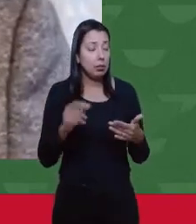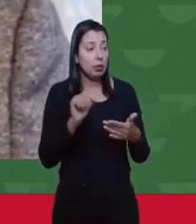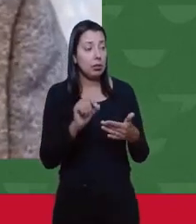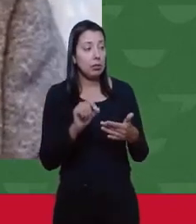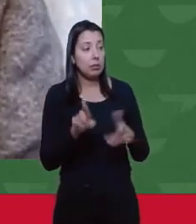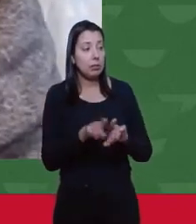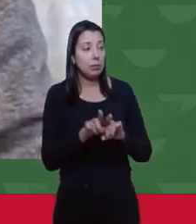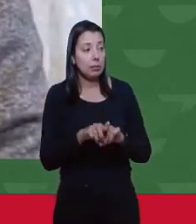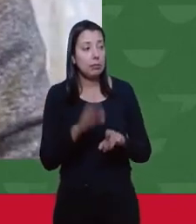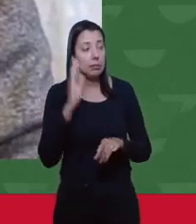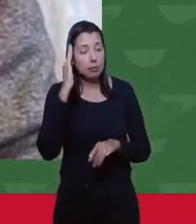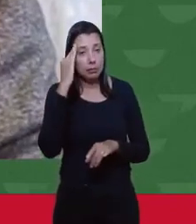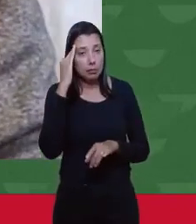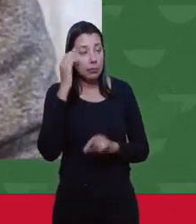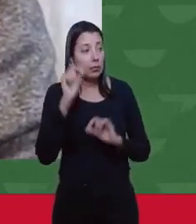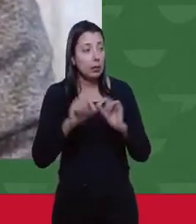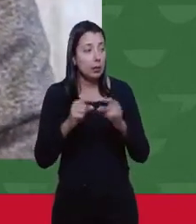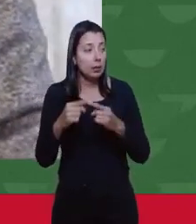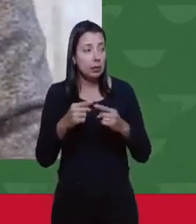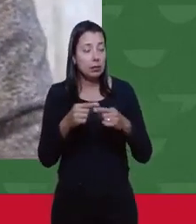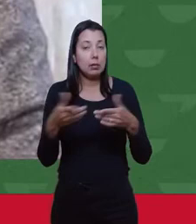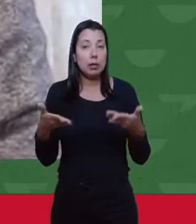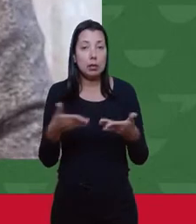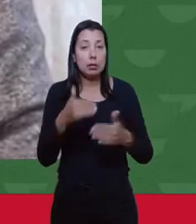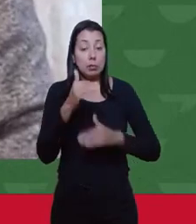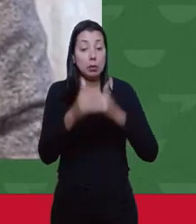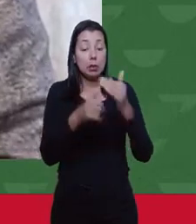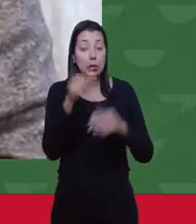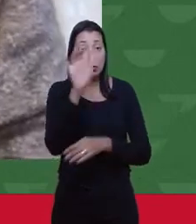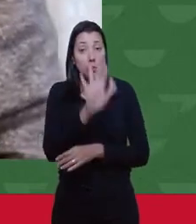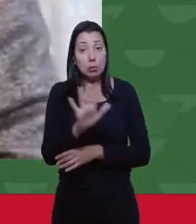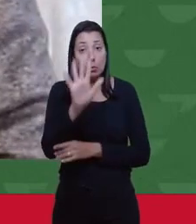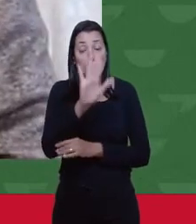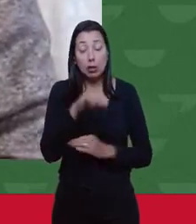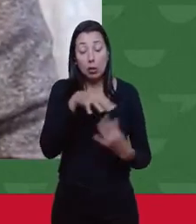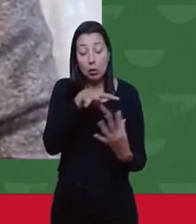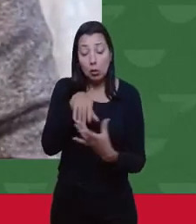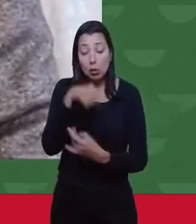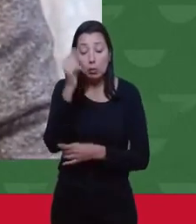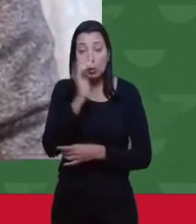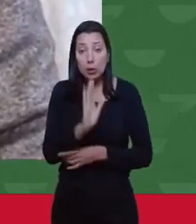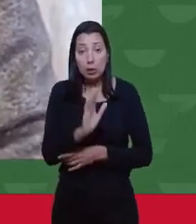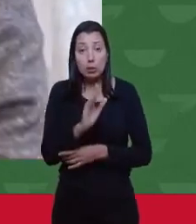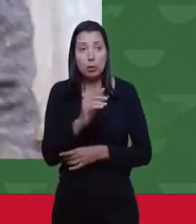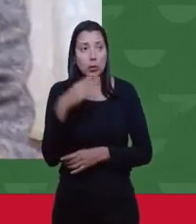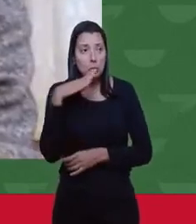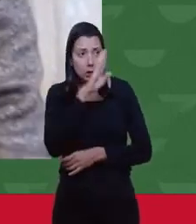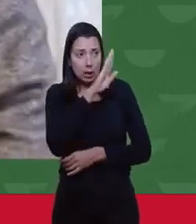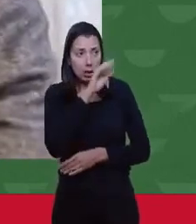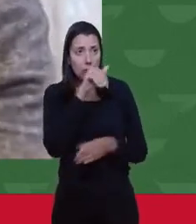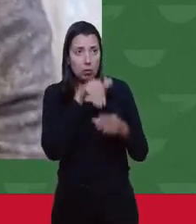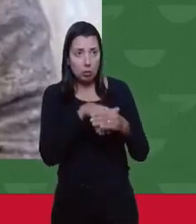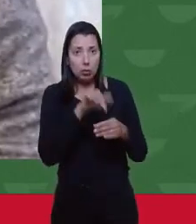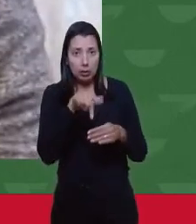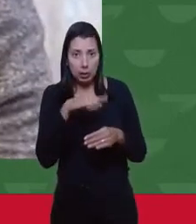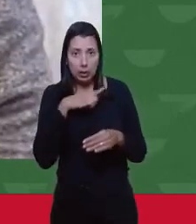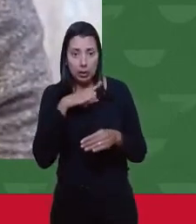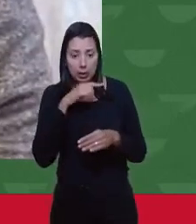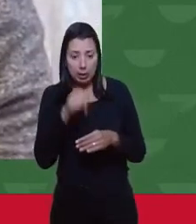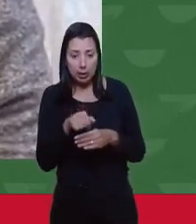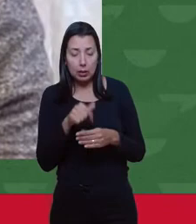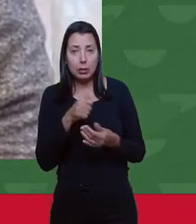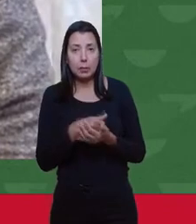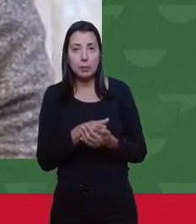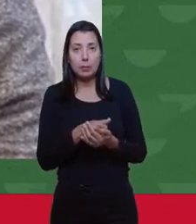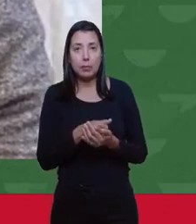comparativos, entendendo o processo como um processo mundial, porque não foi só no Brasil que Bolsonaro se elegeu, que nós temos